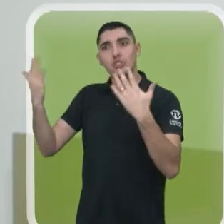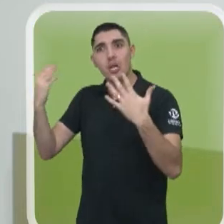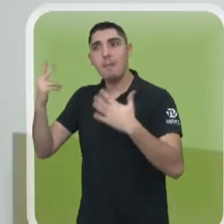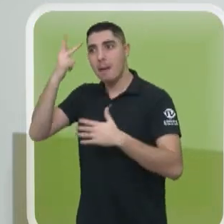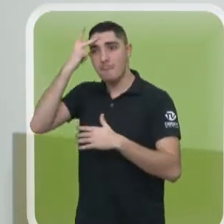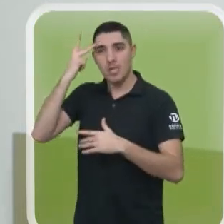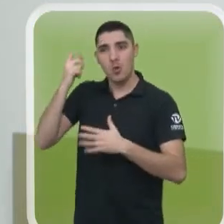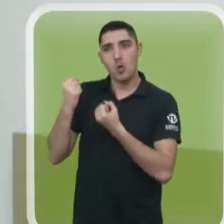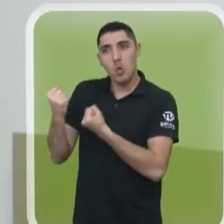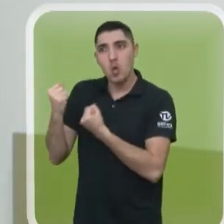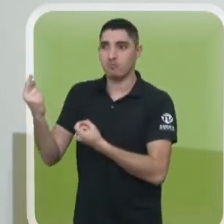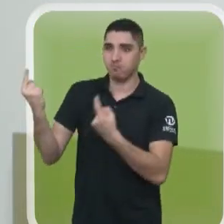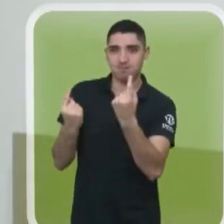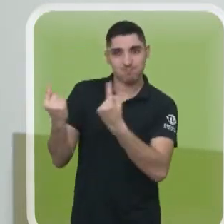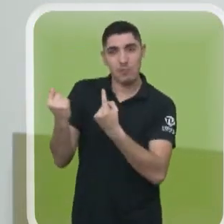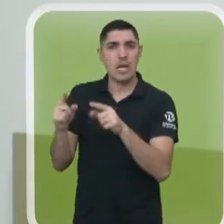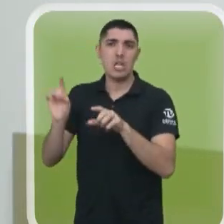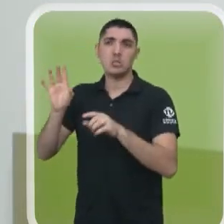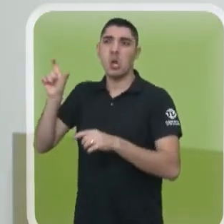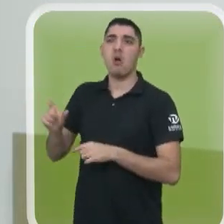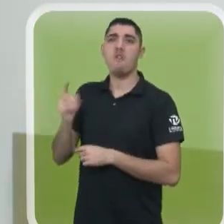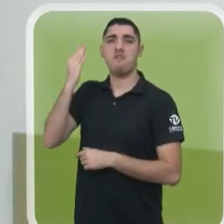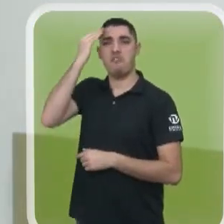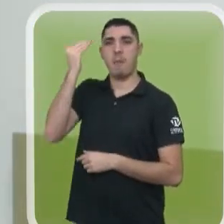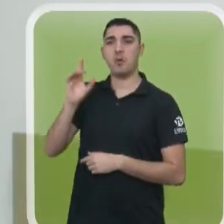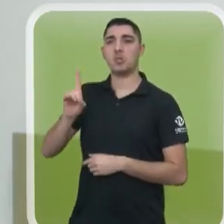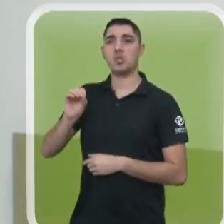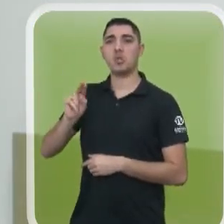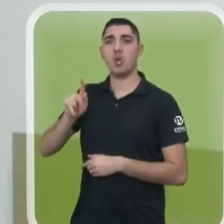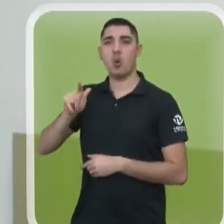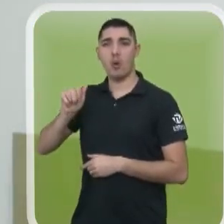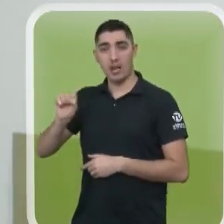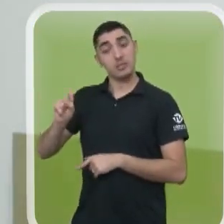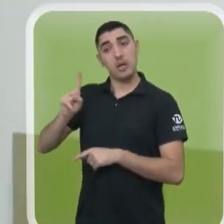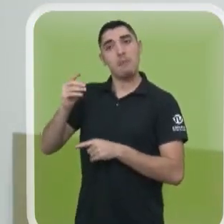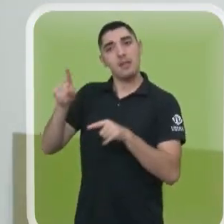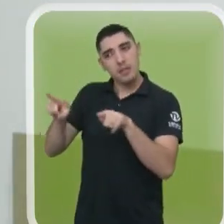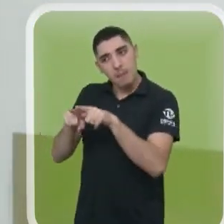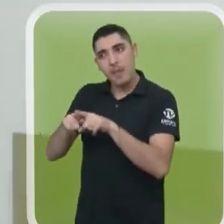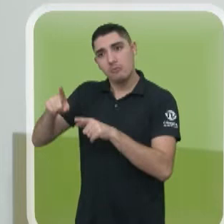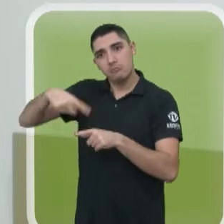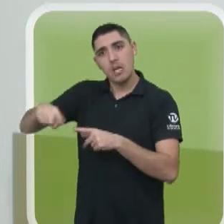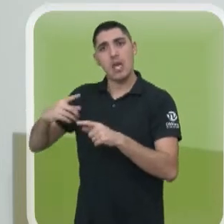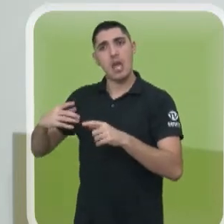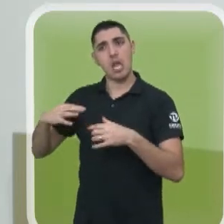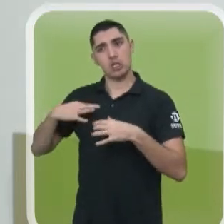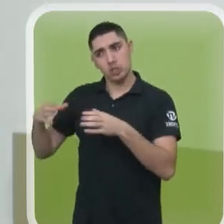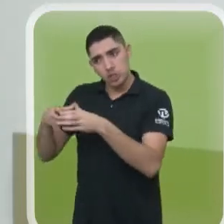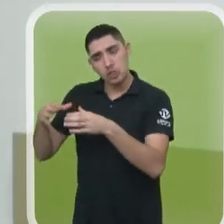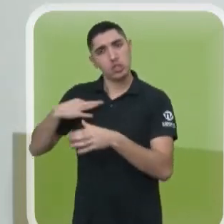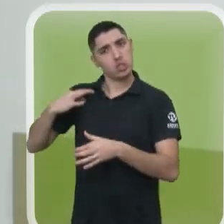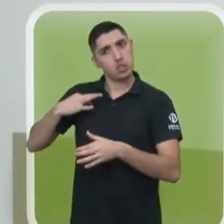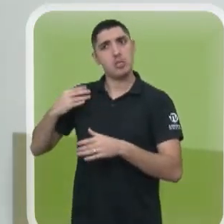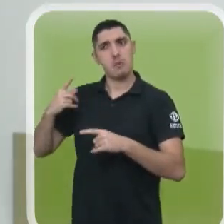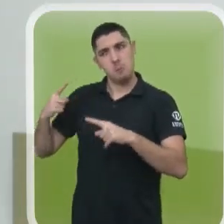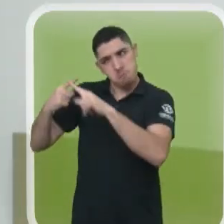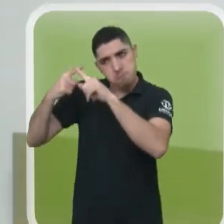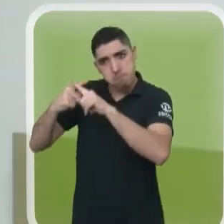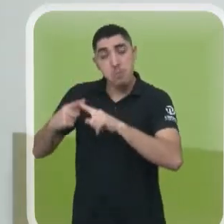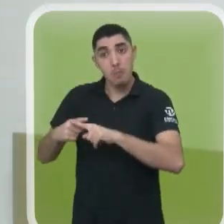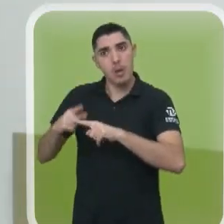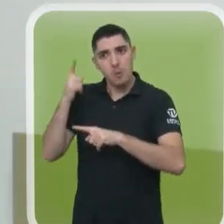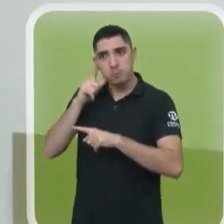só para chamar isso que é o Douglas Souza mas também para ter um time competitivo é ter um time competitivo a torcida vai junto vai atrás